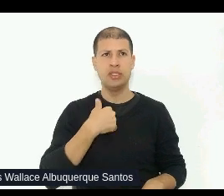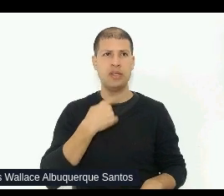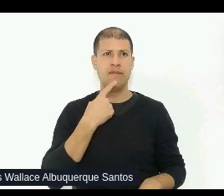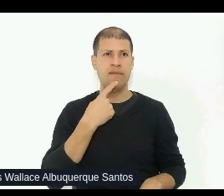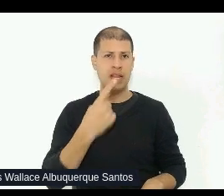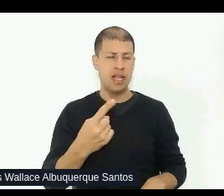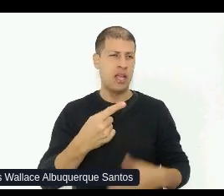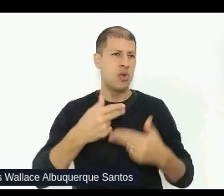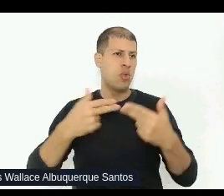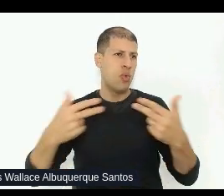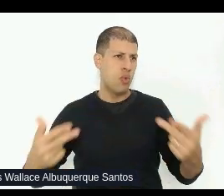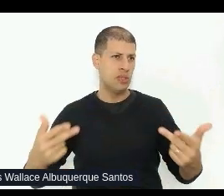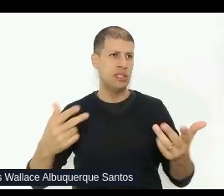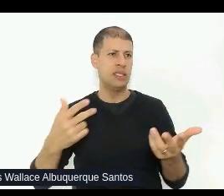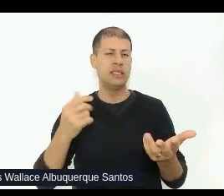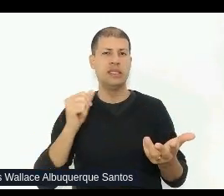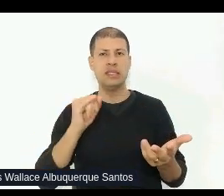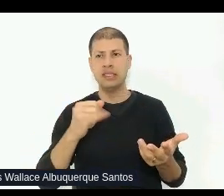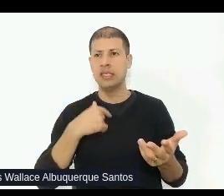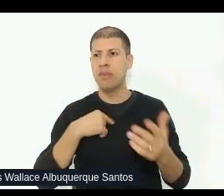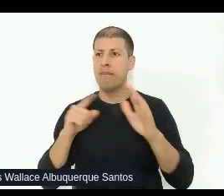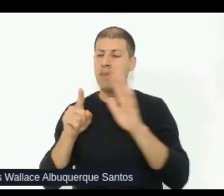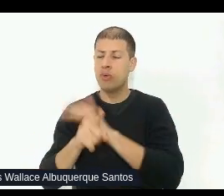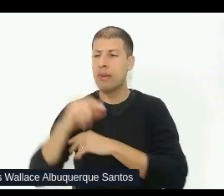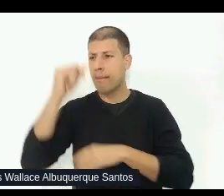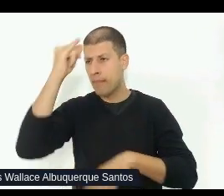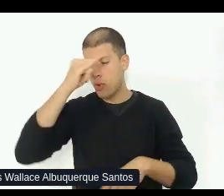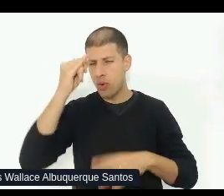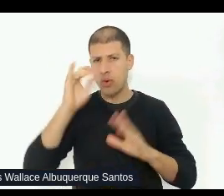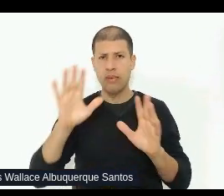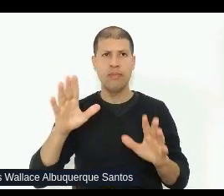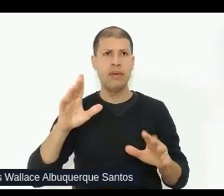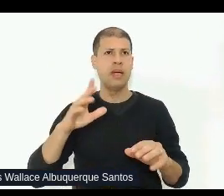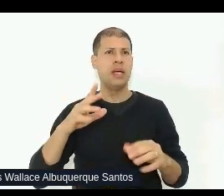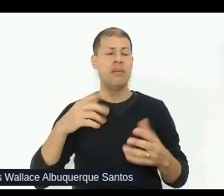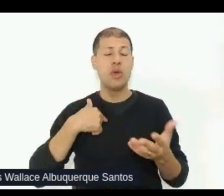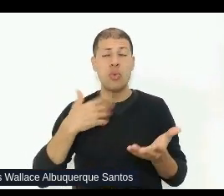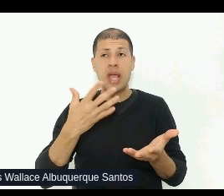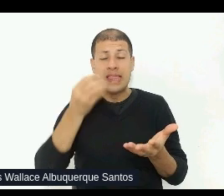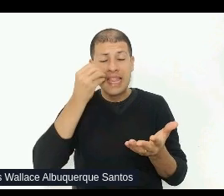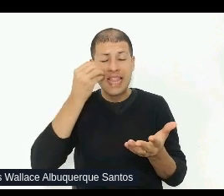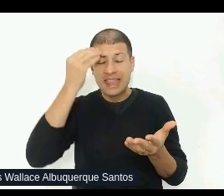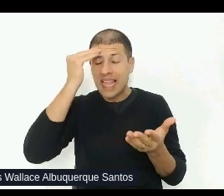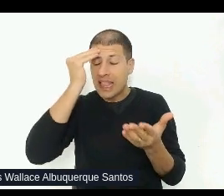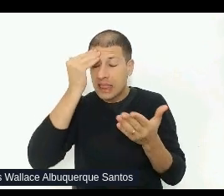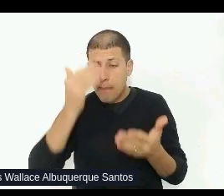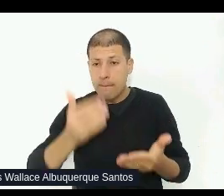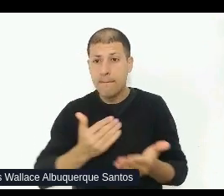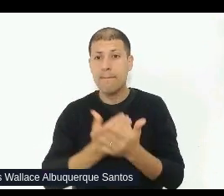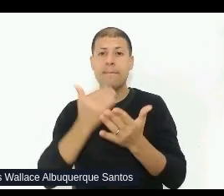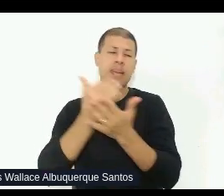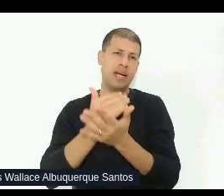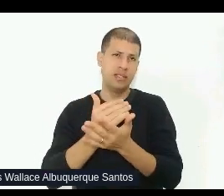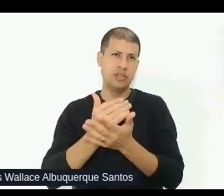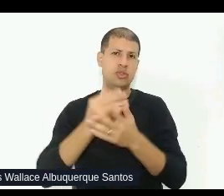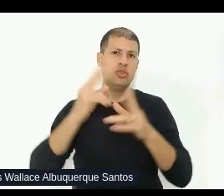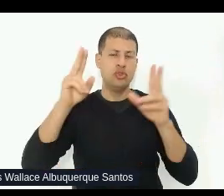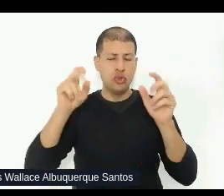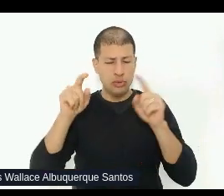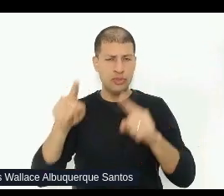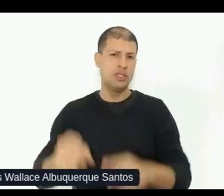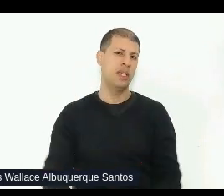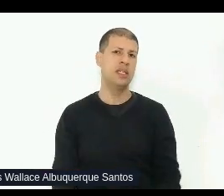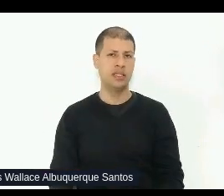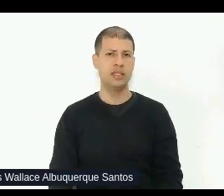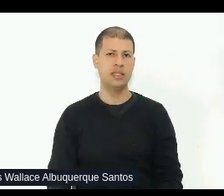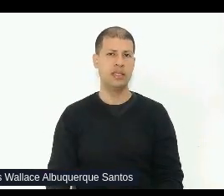coisa, se eu fizer alguma pergunta besta, porque assim, eu estou tentando entender um pouco mais sobre acessibilidade